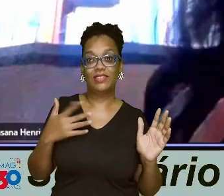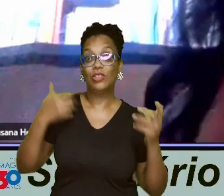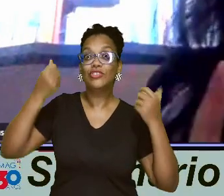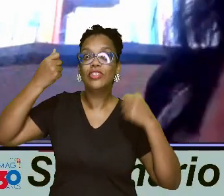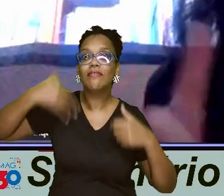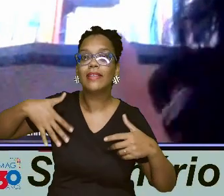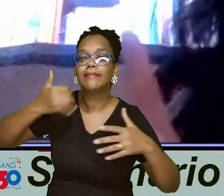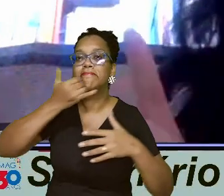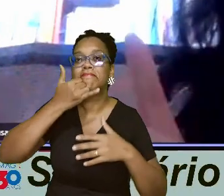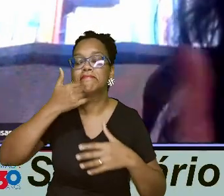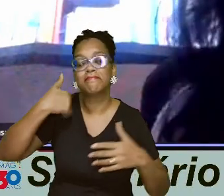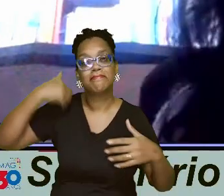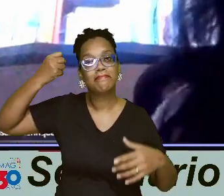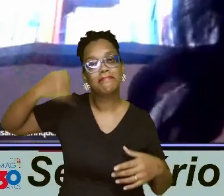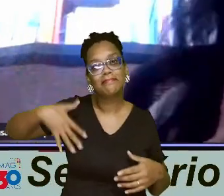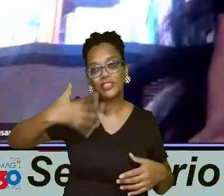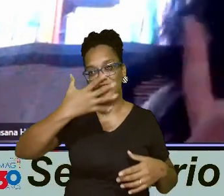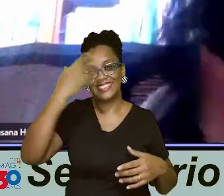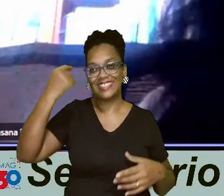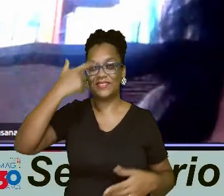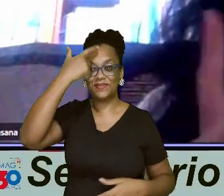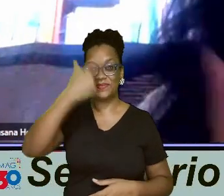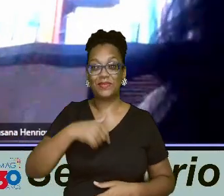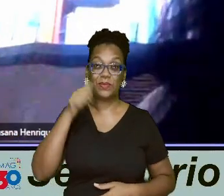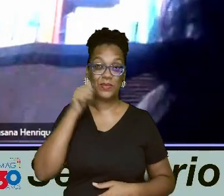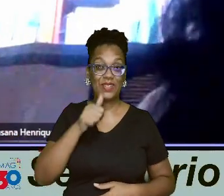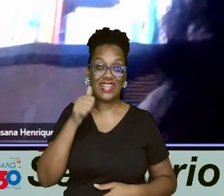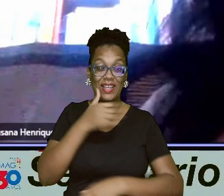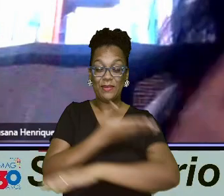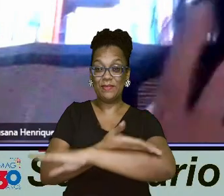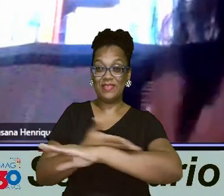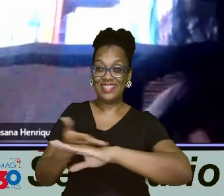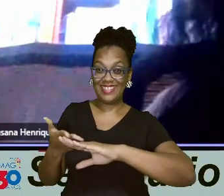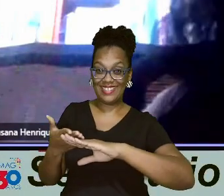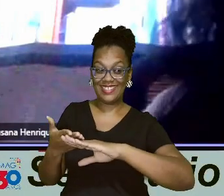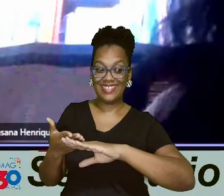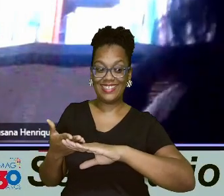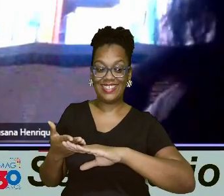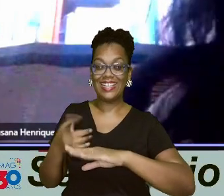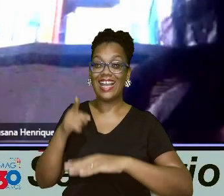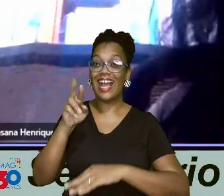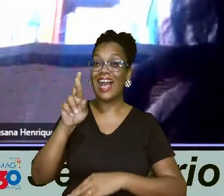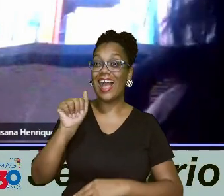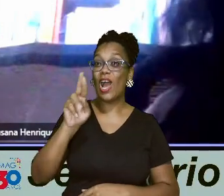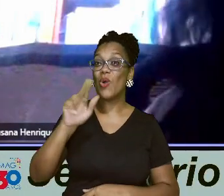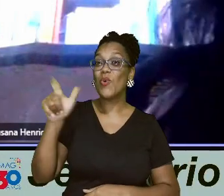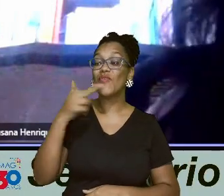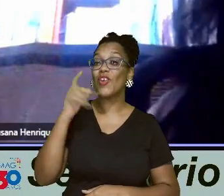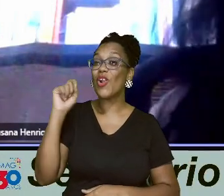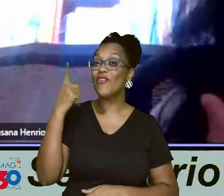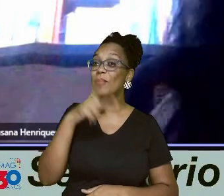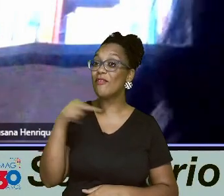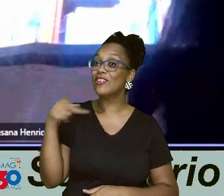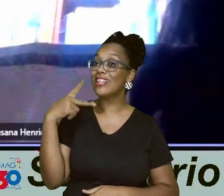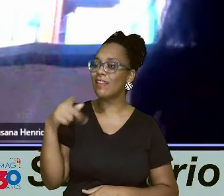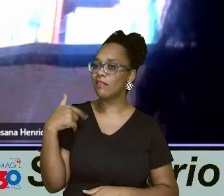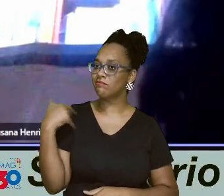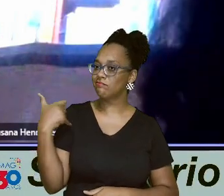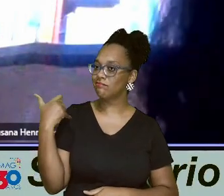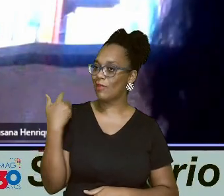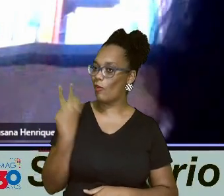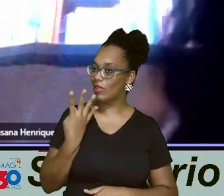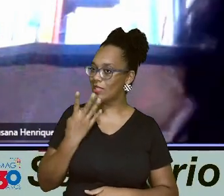né? Então, eu vou me descrever, eu sou uma mulher branca, e apesar do Raul falar que eu fui professora dele, eu tenho